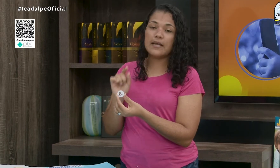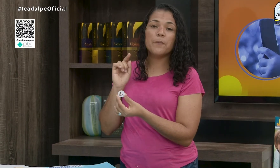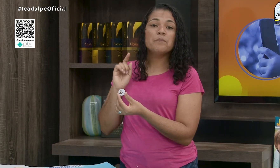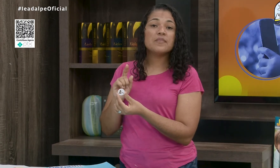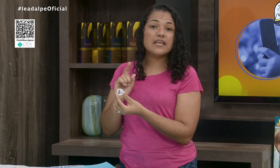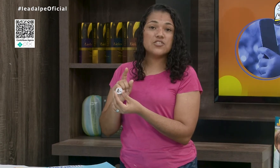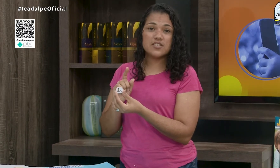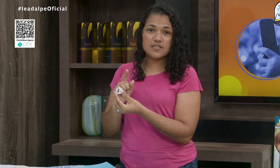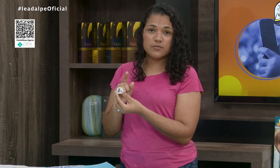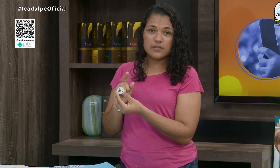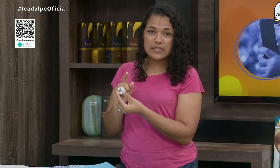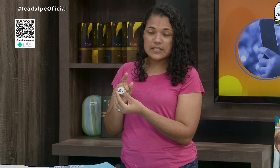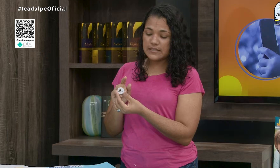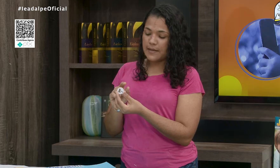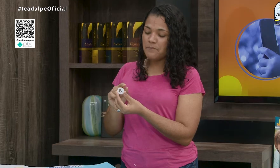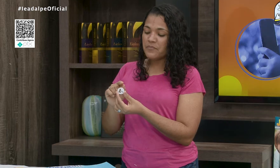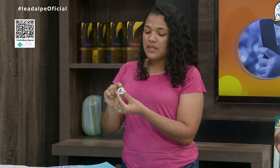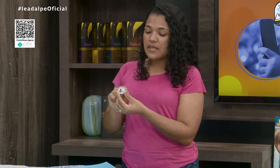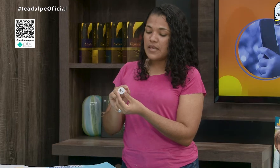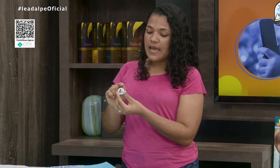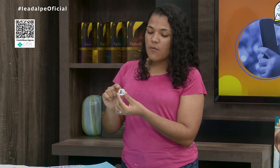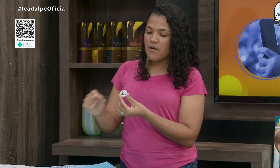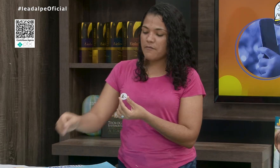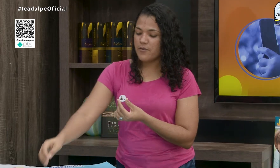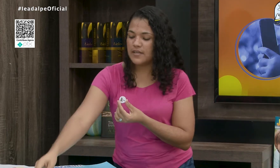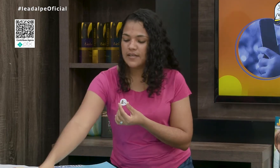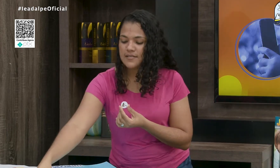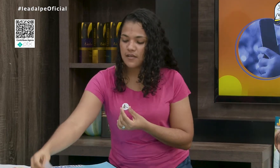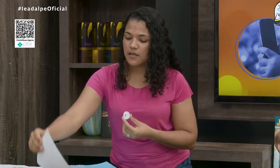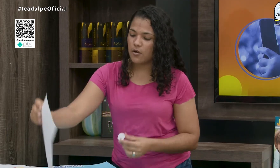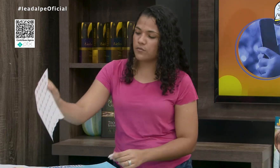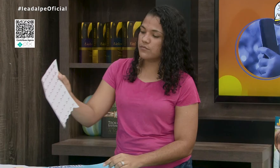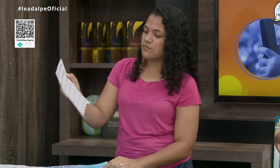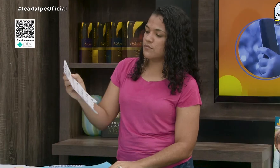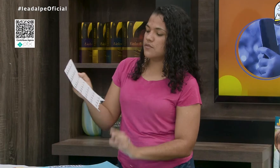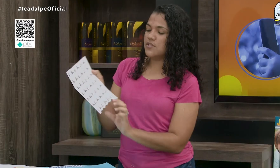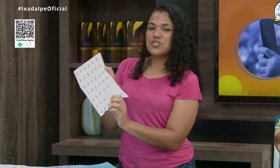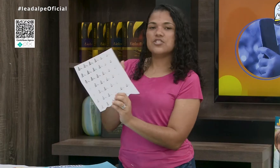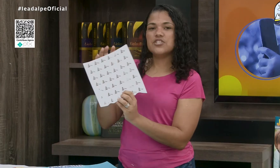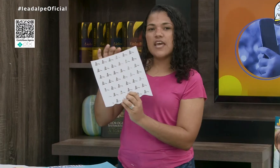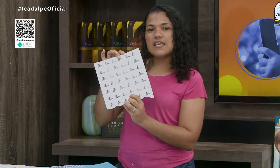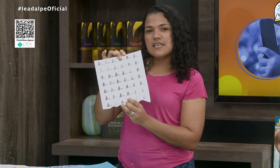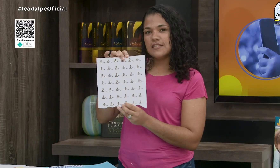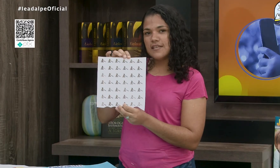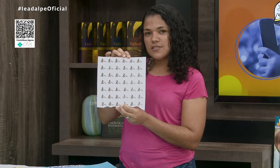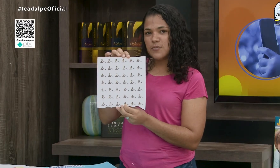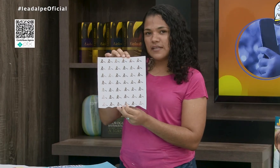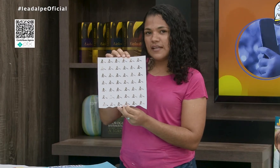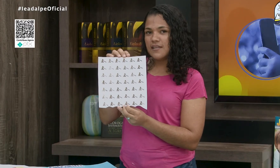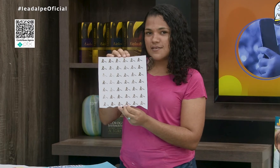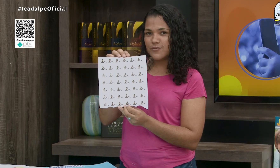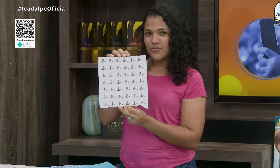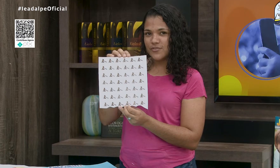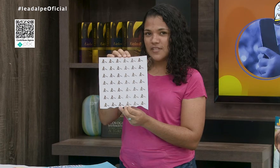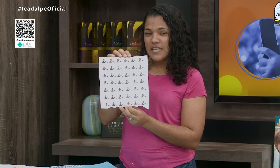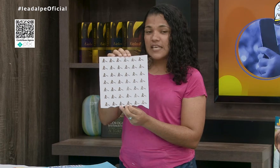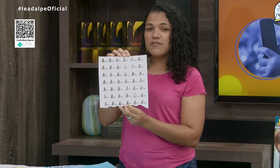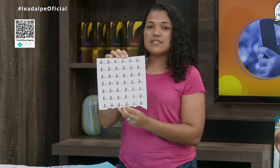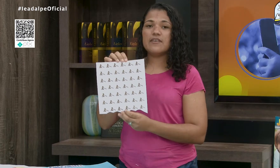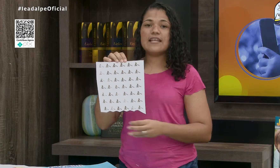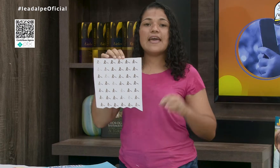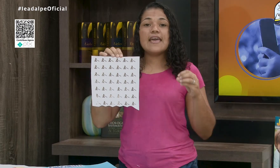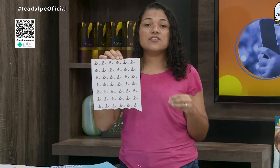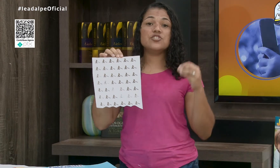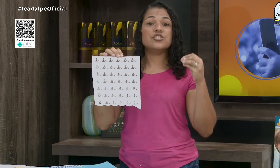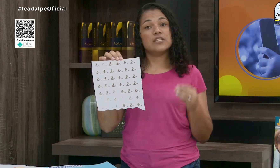esse material na descrição do link, tá? Que é uma folha dessa aqui, ó, cheinha desses martelinhos, que